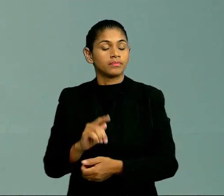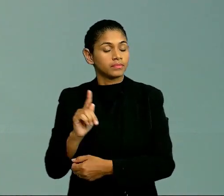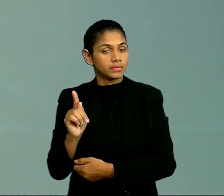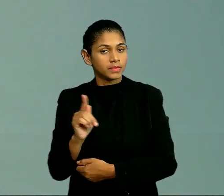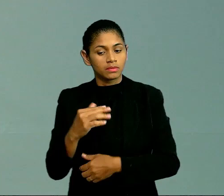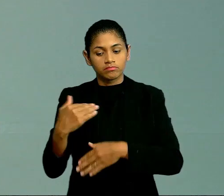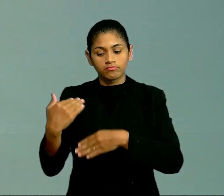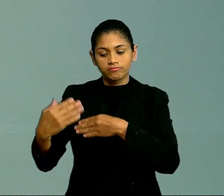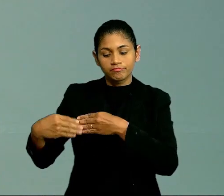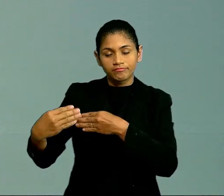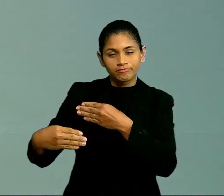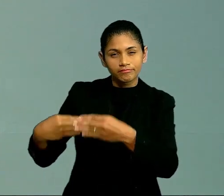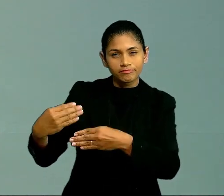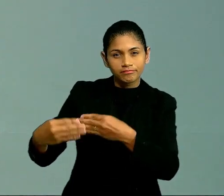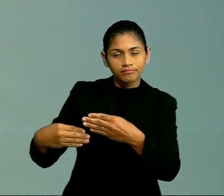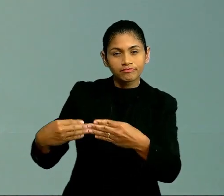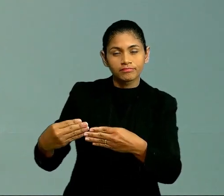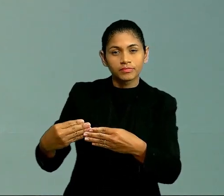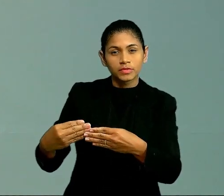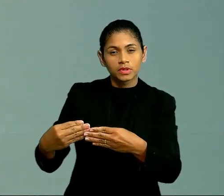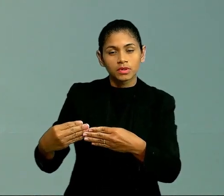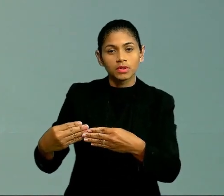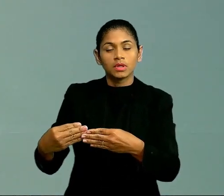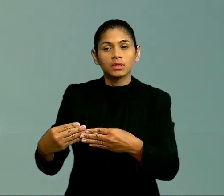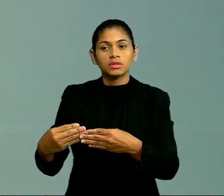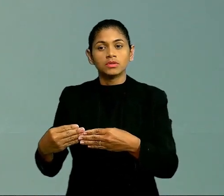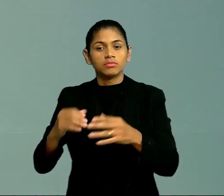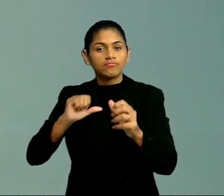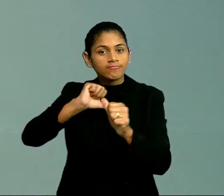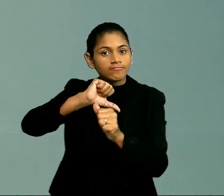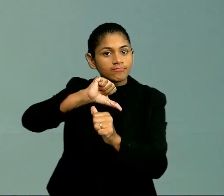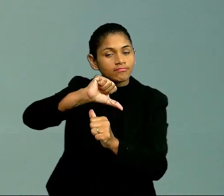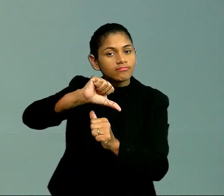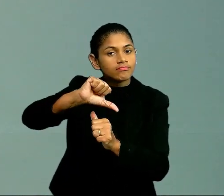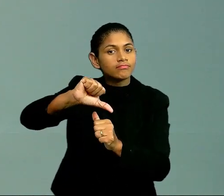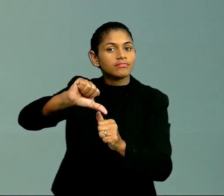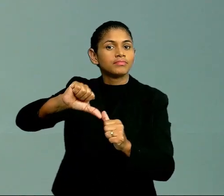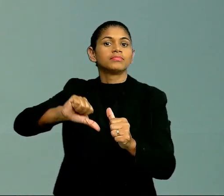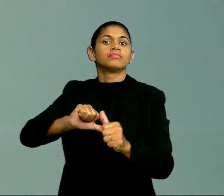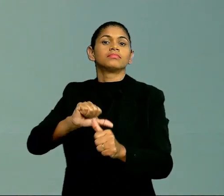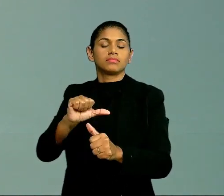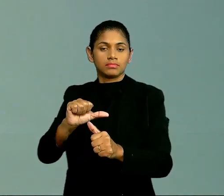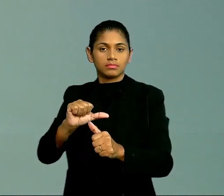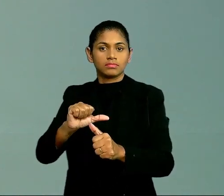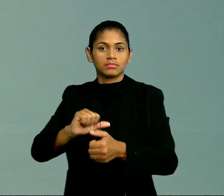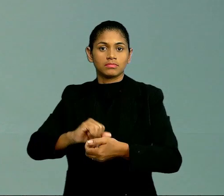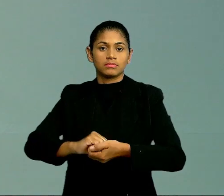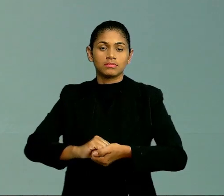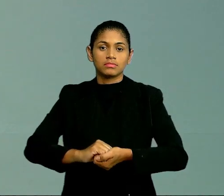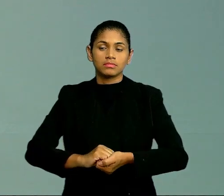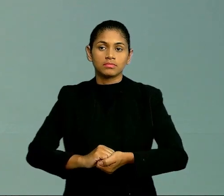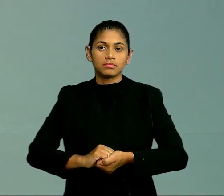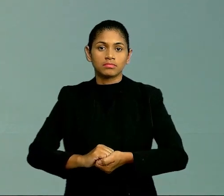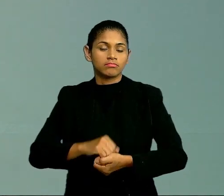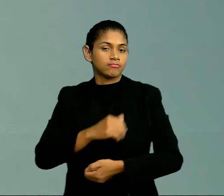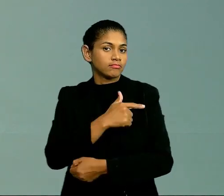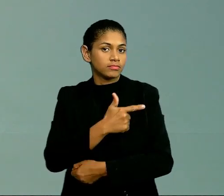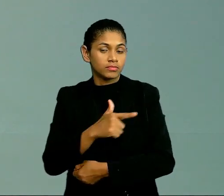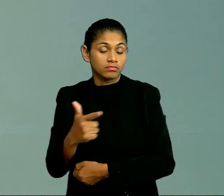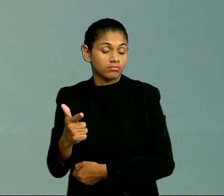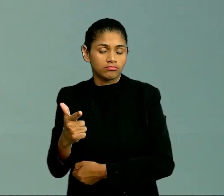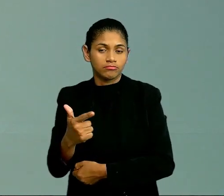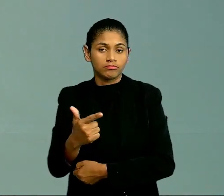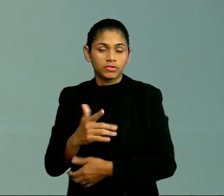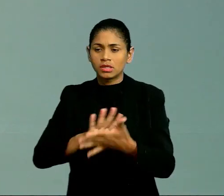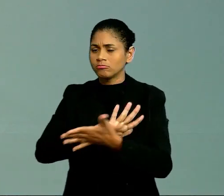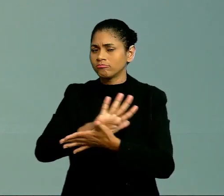no processo de conversão, tá? Então, como ele está nesse processo de conversão, ele não tem nada a